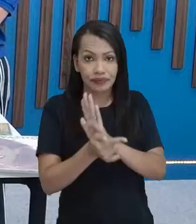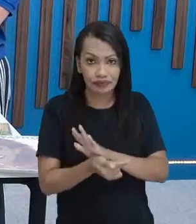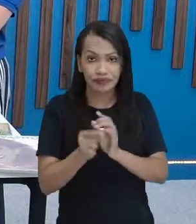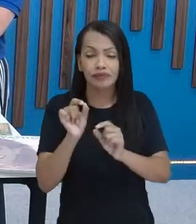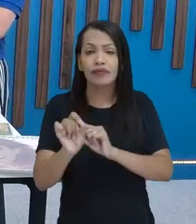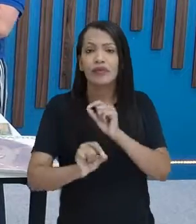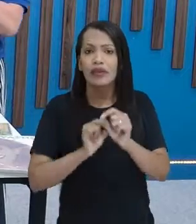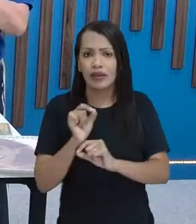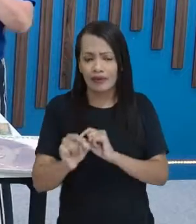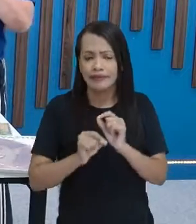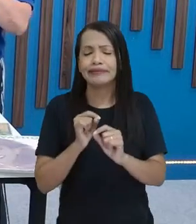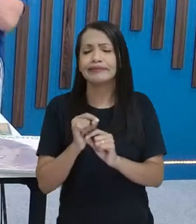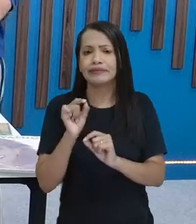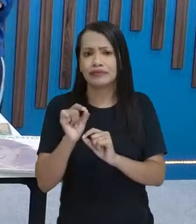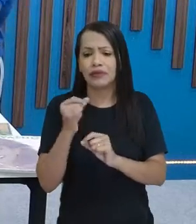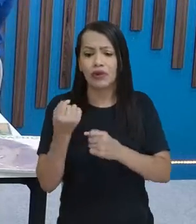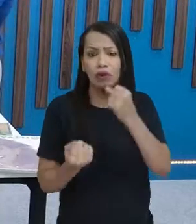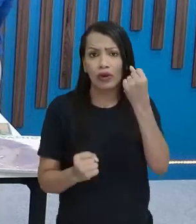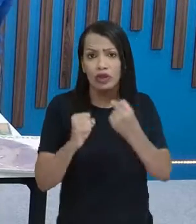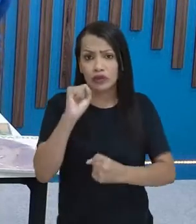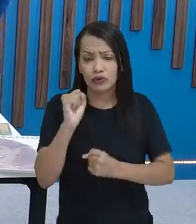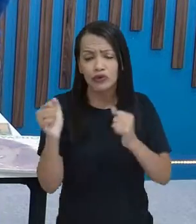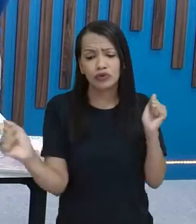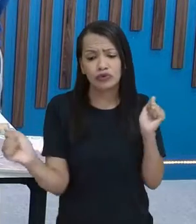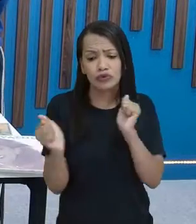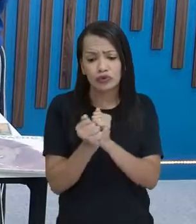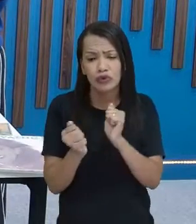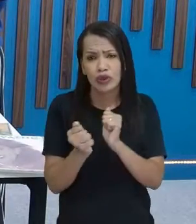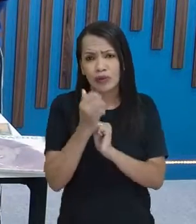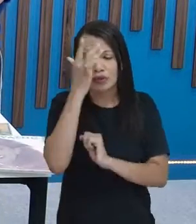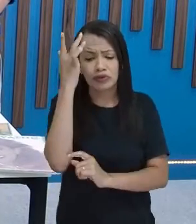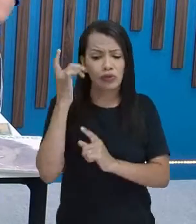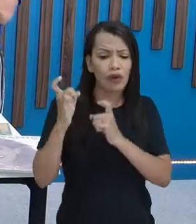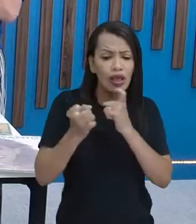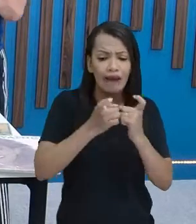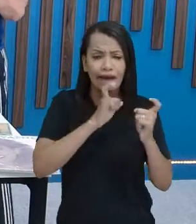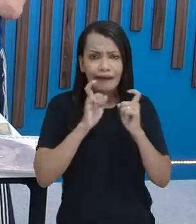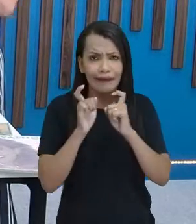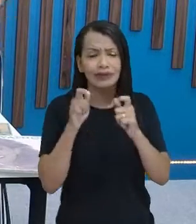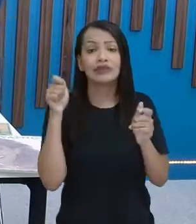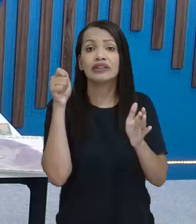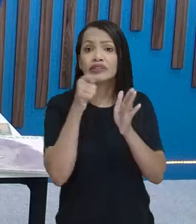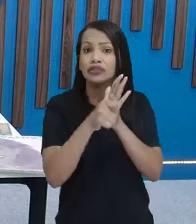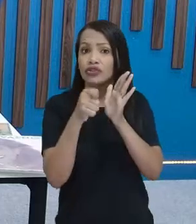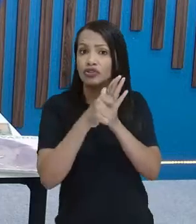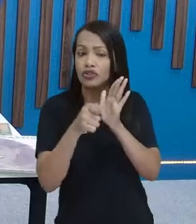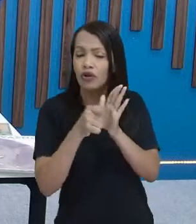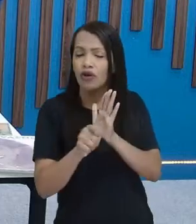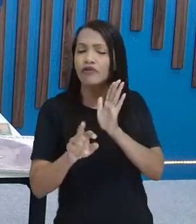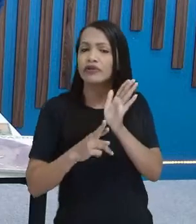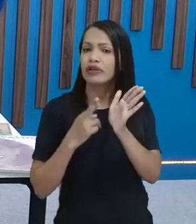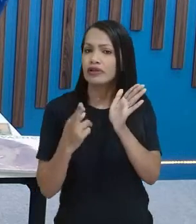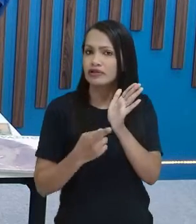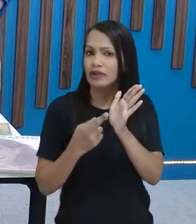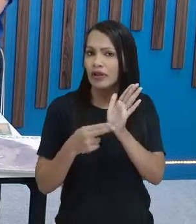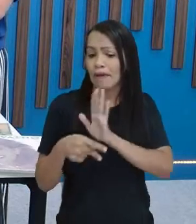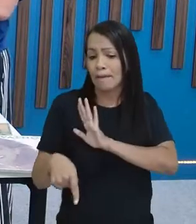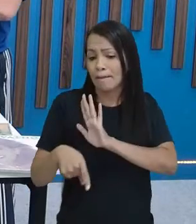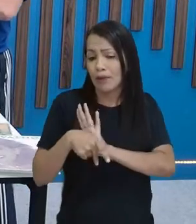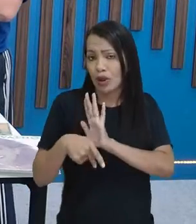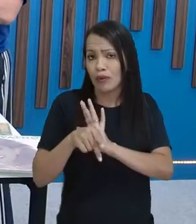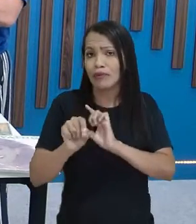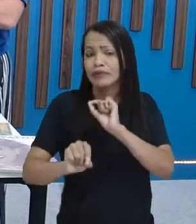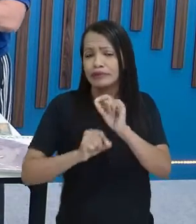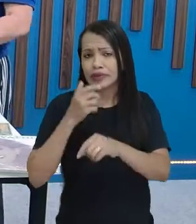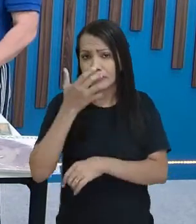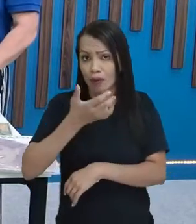indústria fonográfica, Sim. junto com os críticos, né? Os críticos, as pessoas que escrevem nas revistas especializadas, né,